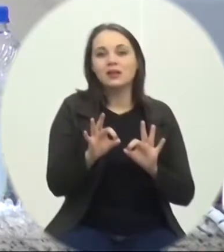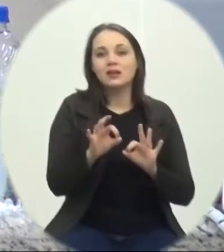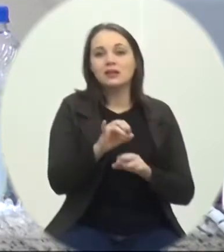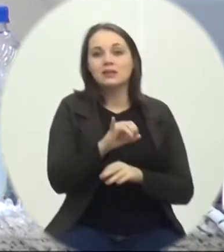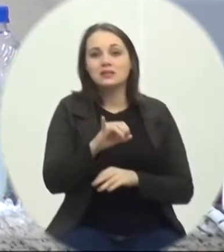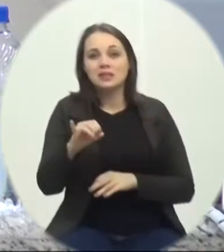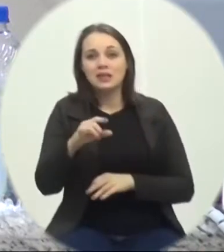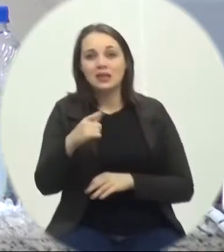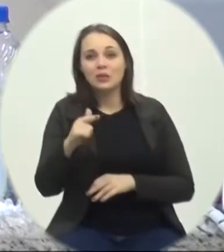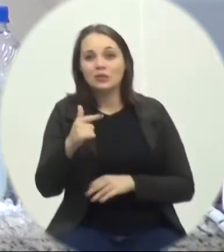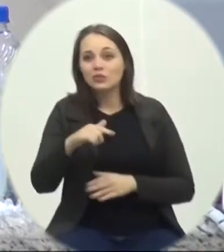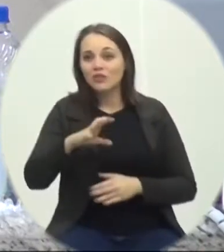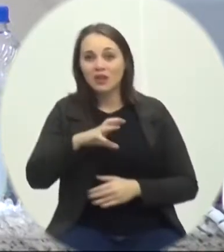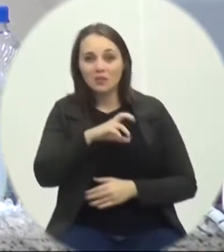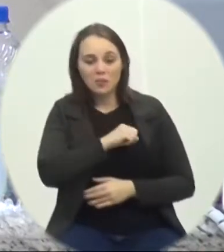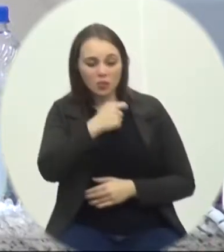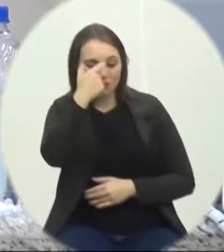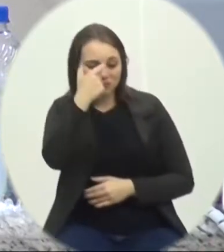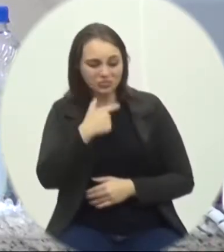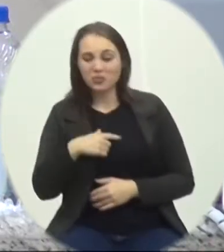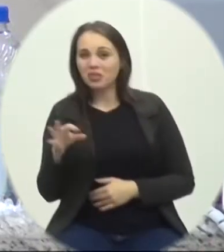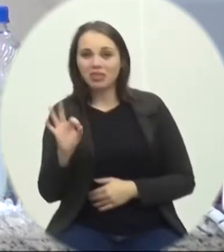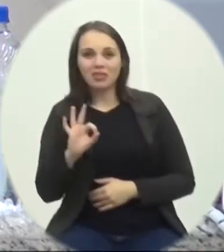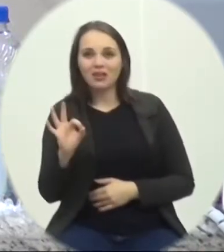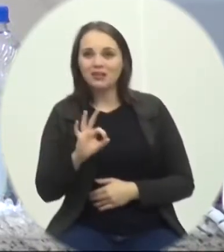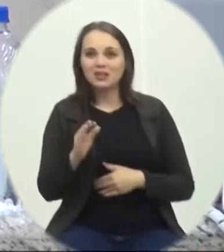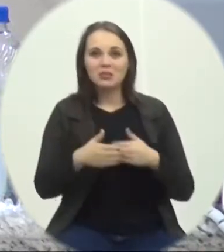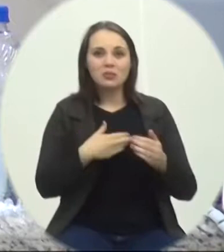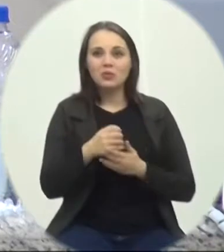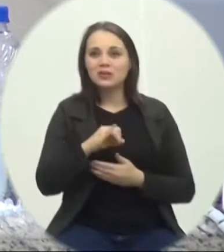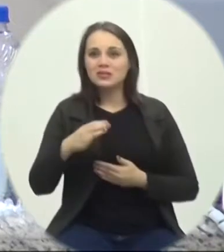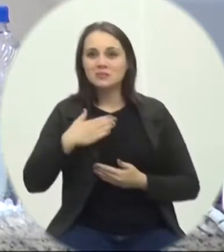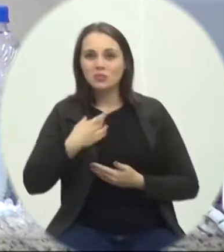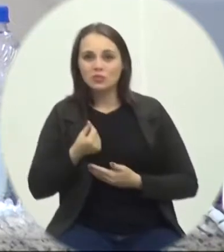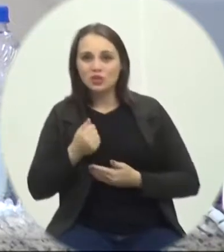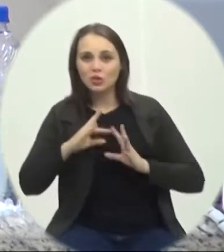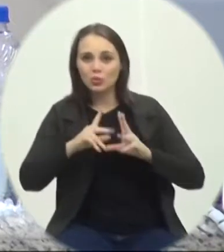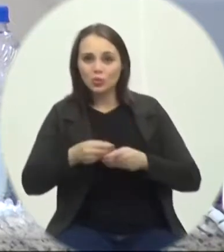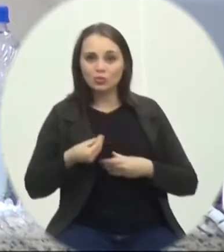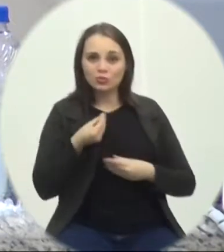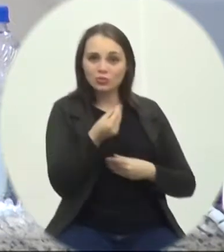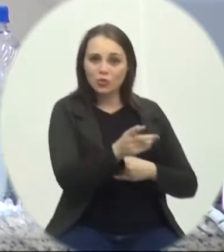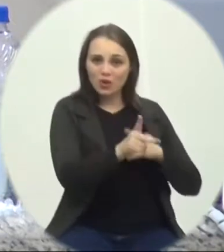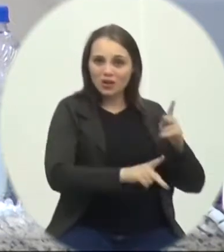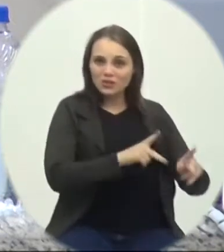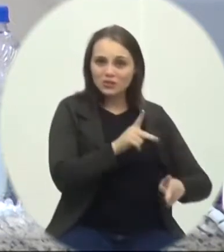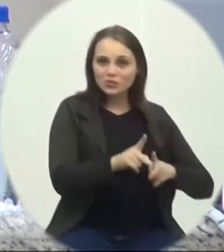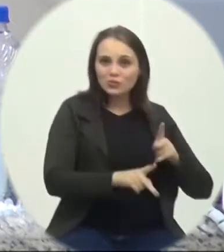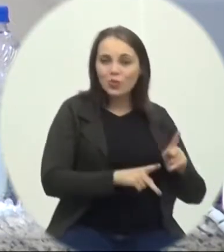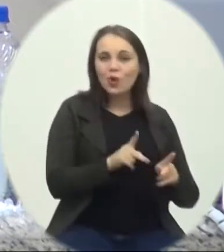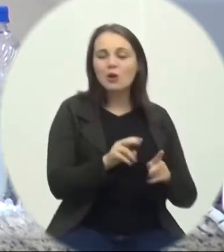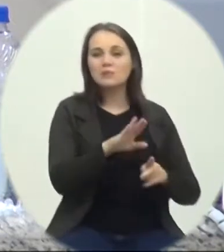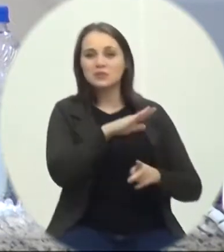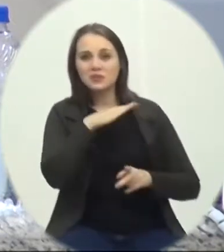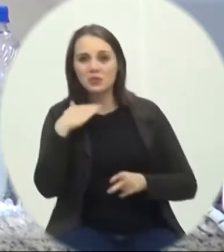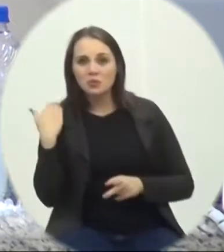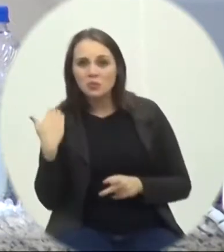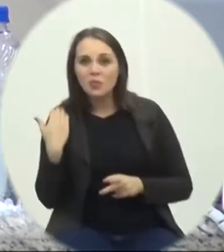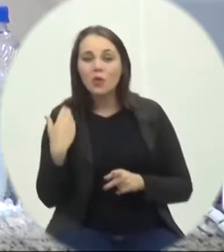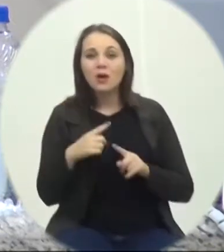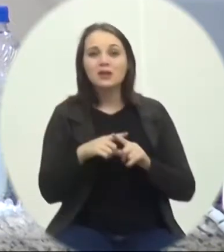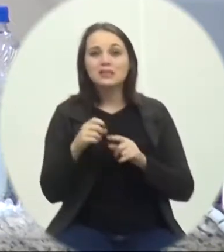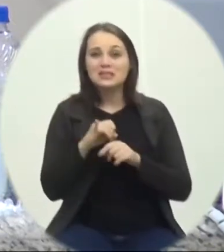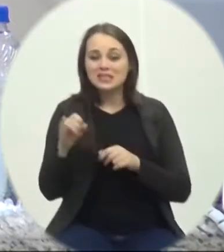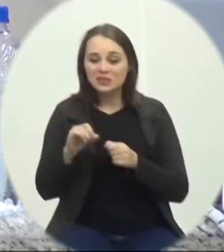tiver o amor, nada serei. Ainda que eu dê aos pobres tudo o que possuo e entregue o meu corpo para ser queimado, mas não tiver